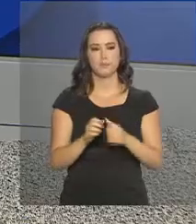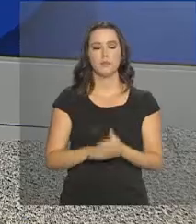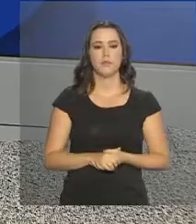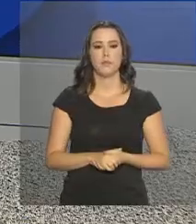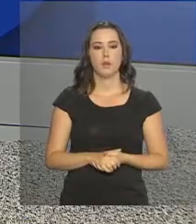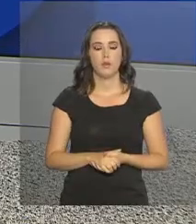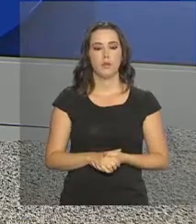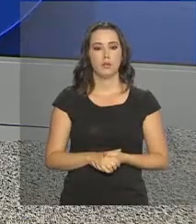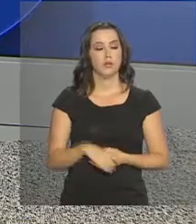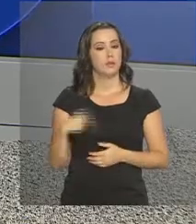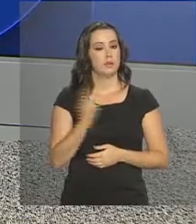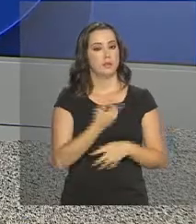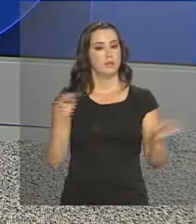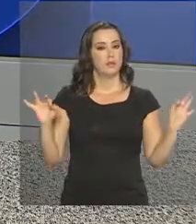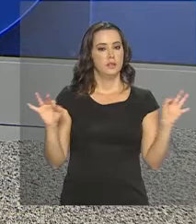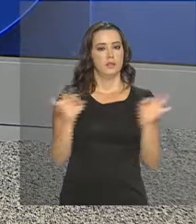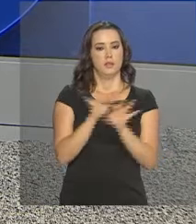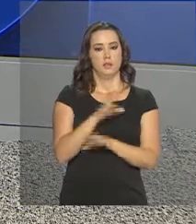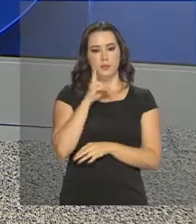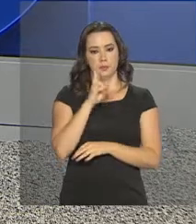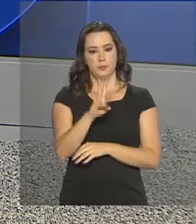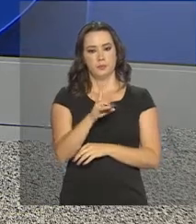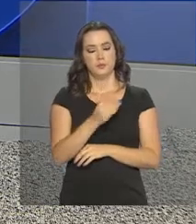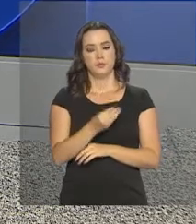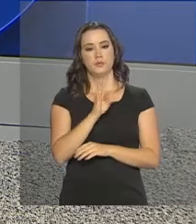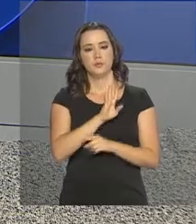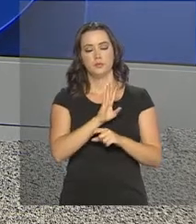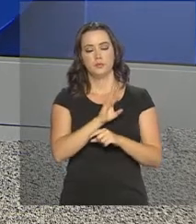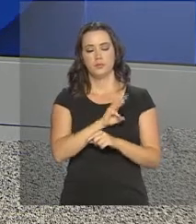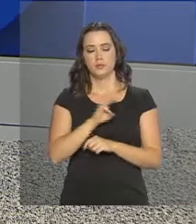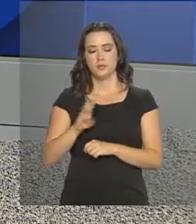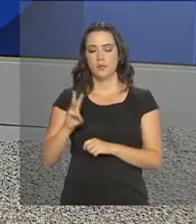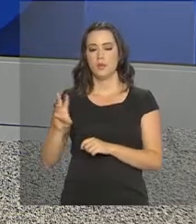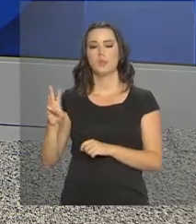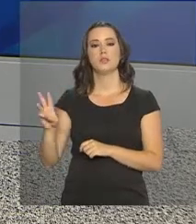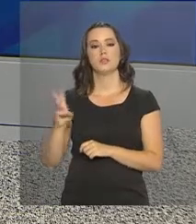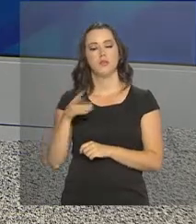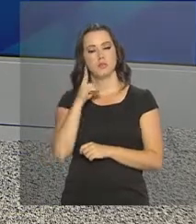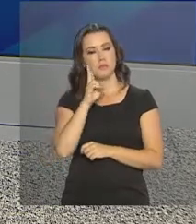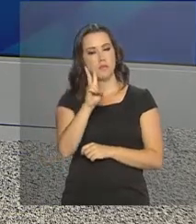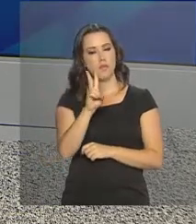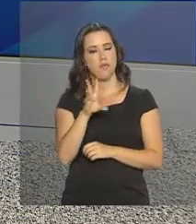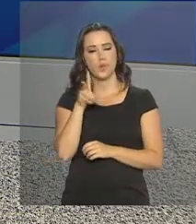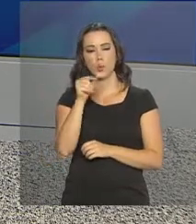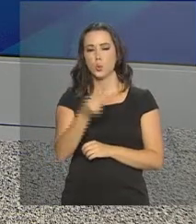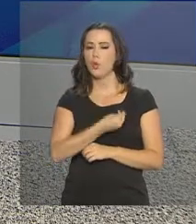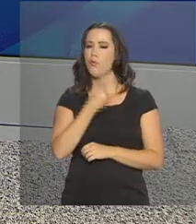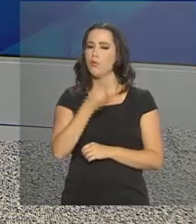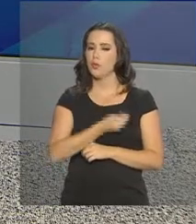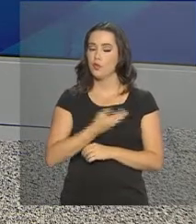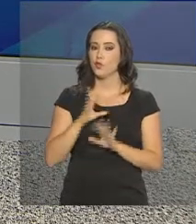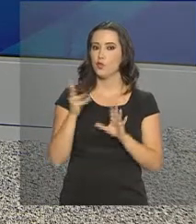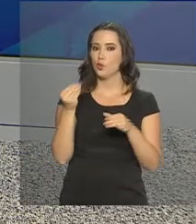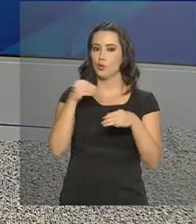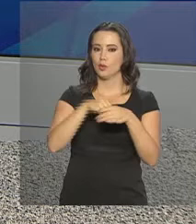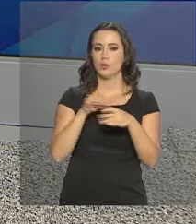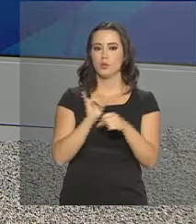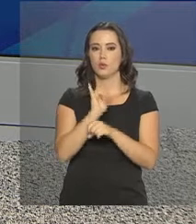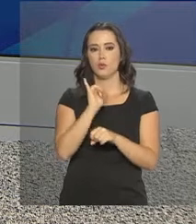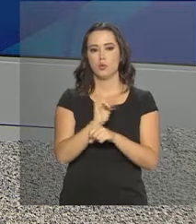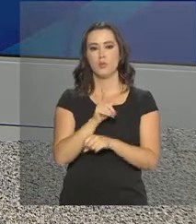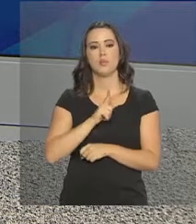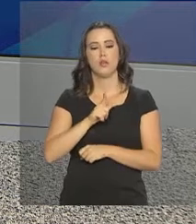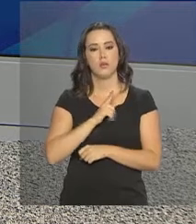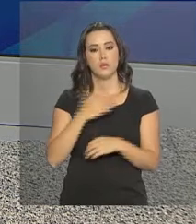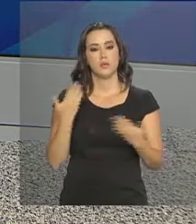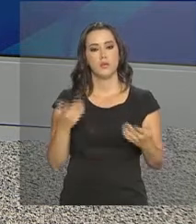nós ficamos por aqui você acompanha nossa programação ao vivo pelo site da npr todas as reportagens estão no nosso canal no